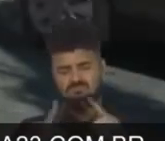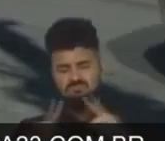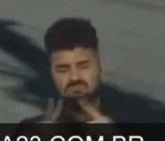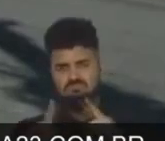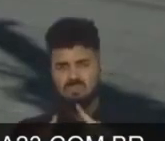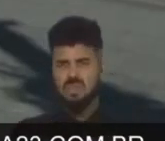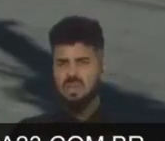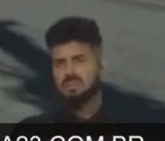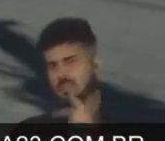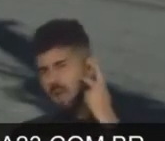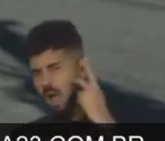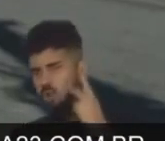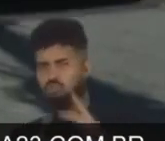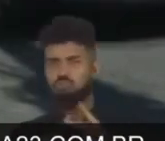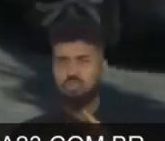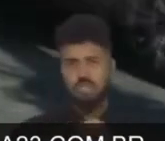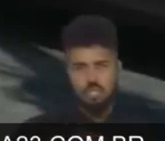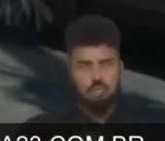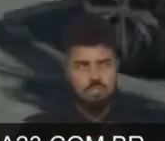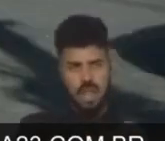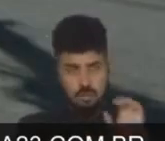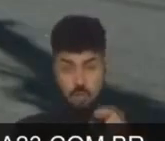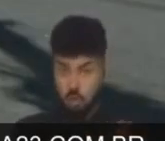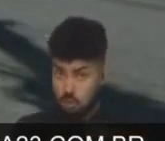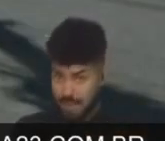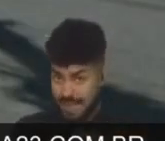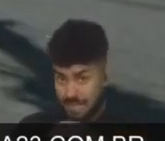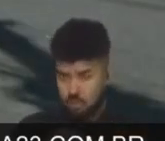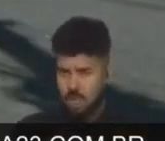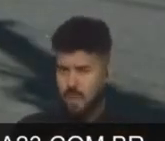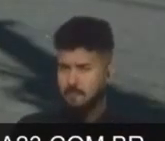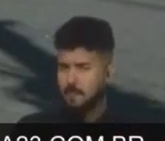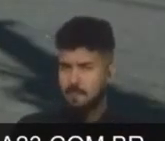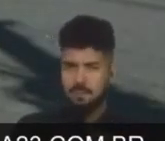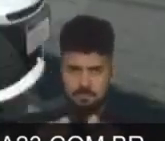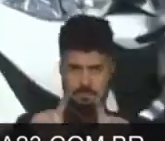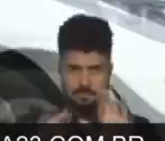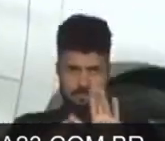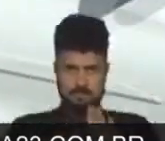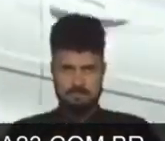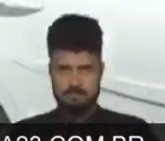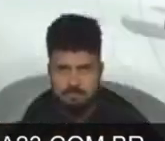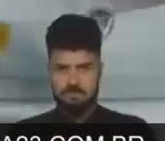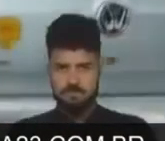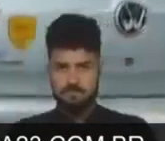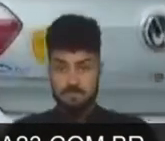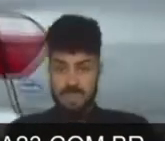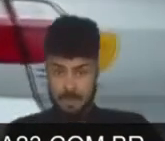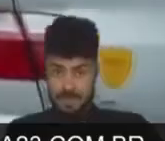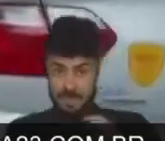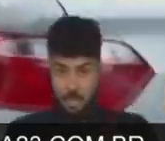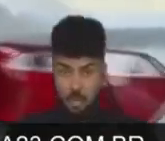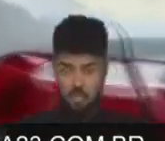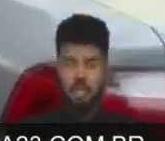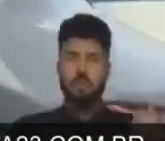outros estados. No Rio de Janeiro, hoje de manhã, aconteceu uma carreata. Vamos ver. No início da manhã, os motoristas